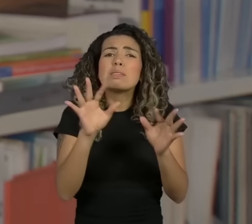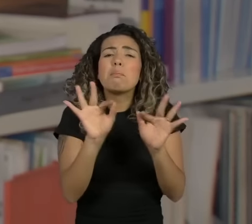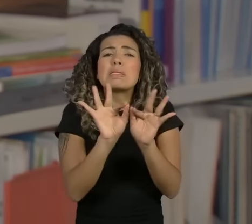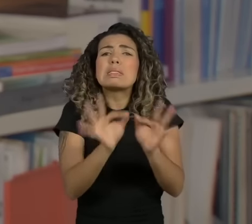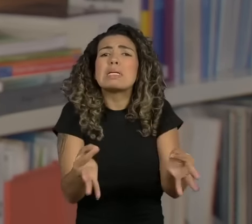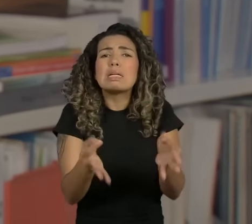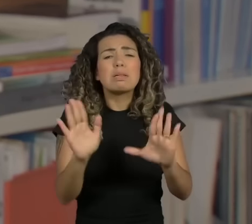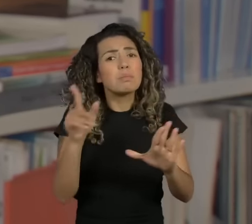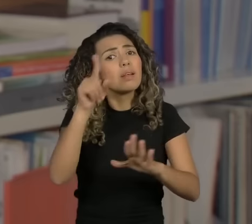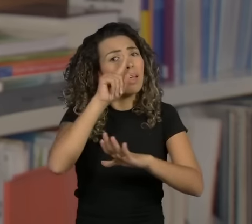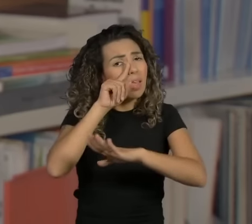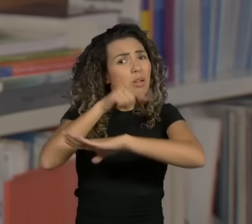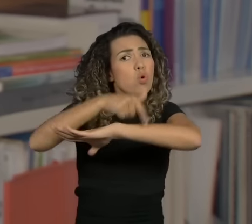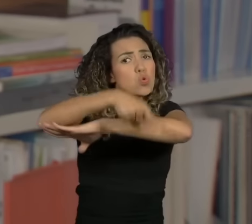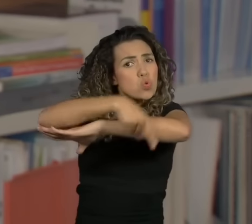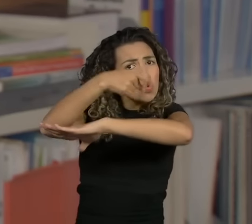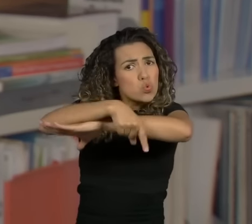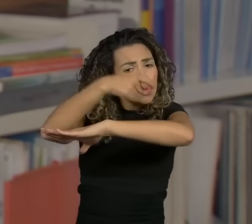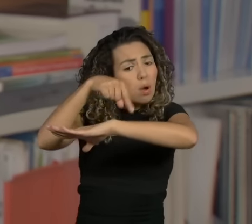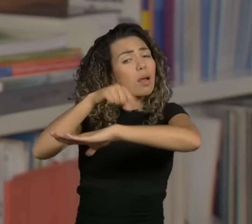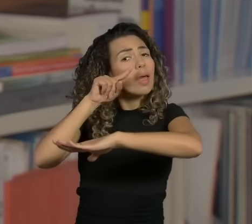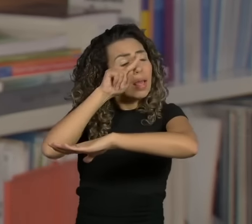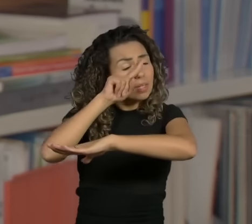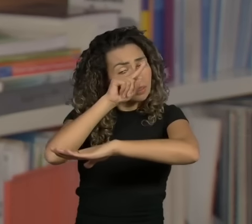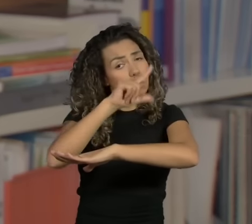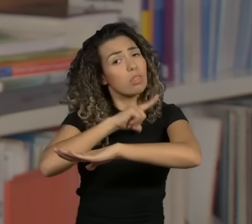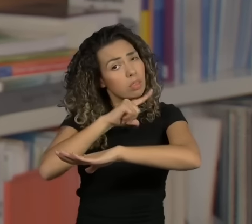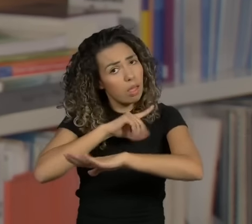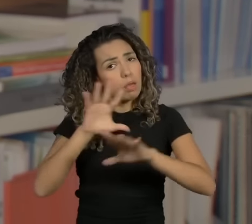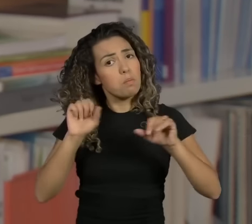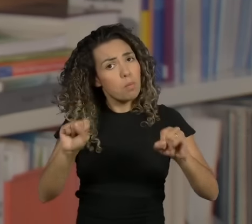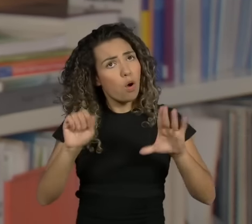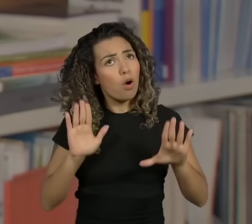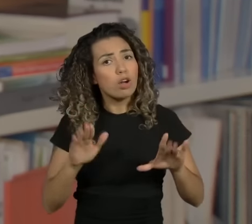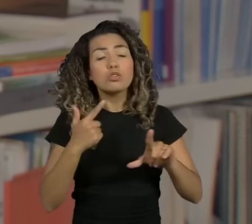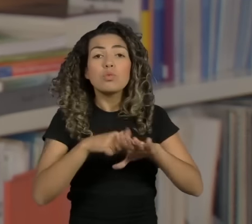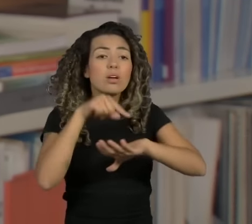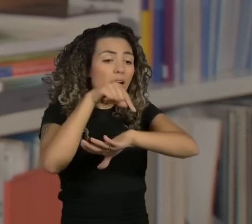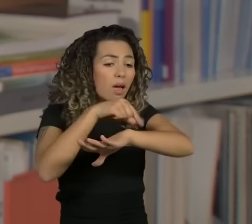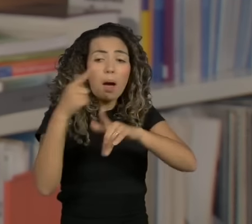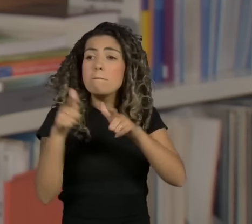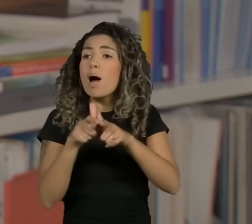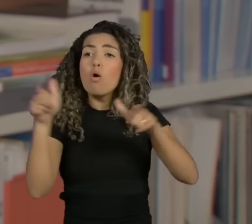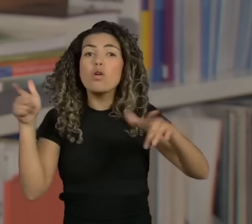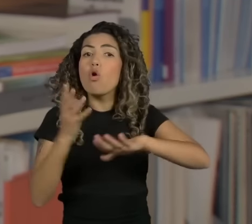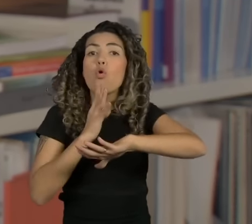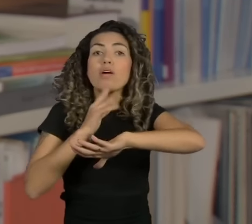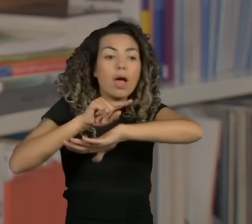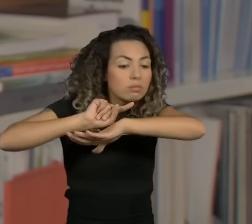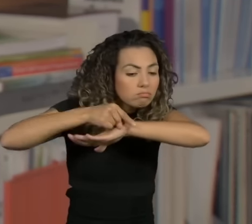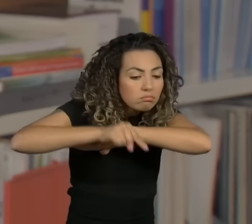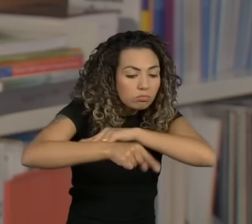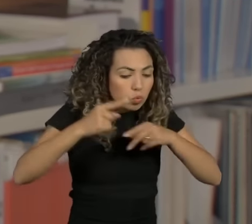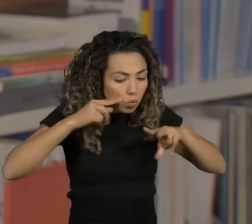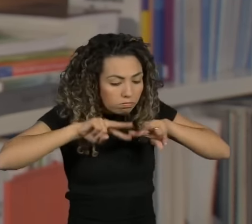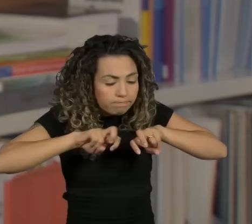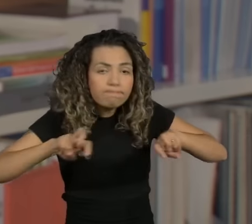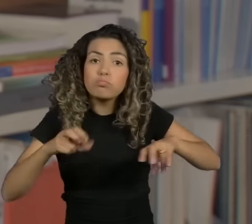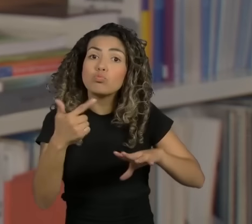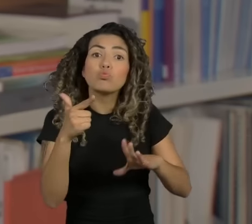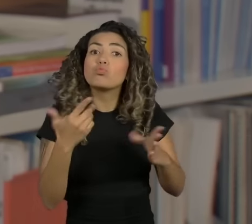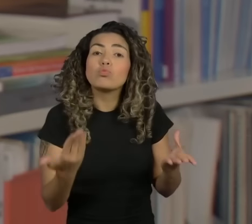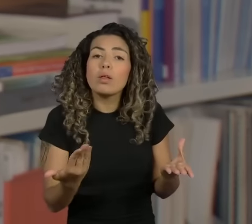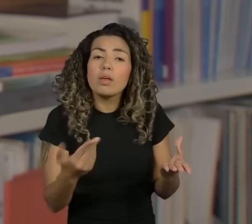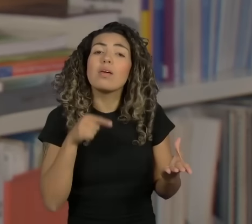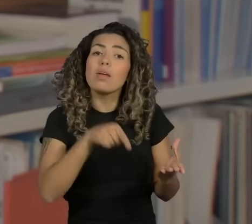na bacia do Amazonas. É uma área pouco conhecida e muito sensível, né, muito rica em termos de biodiversidade. Se fala